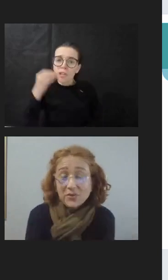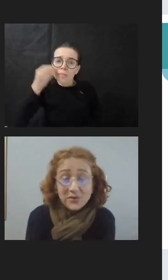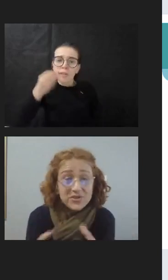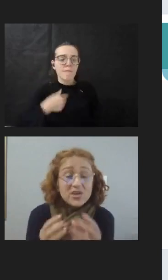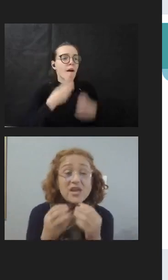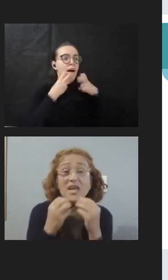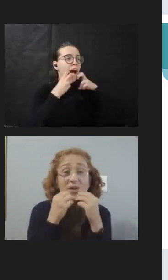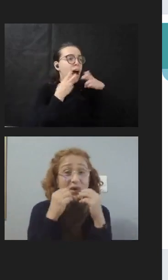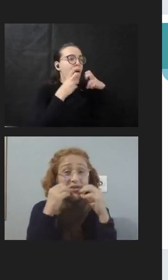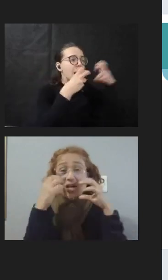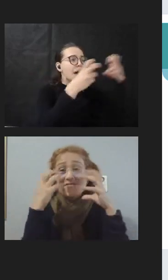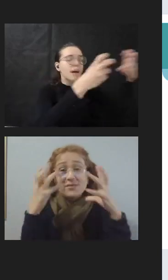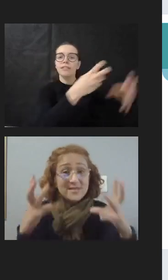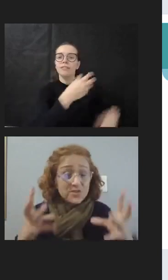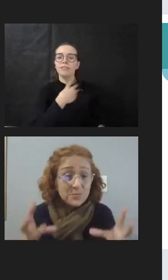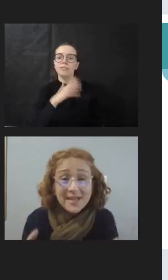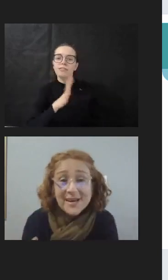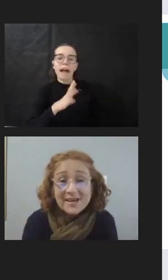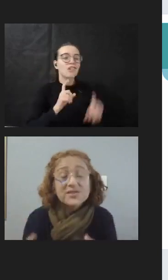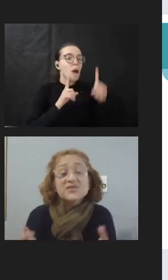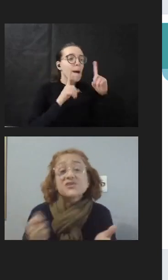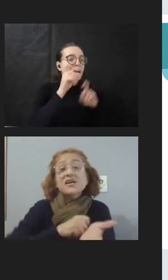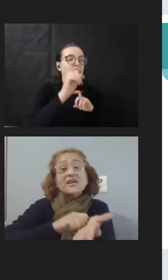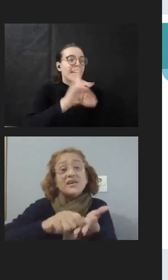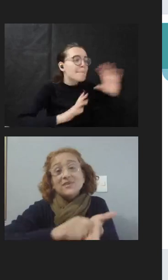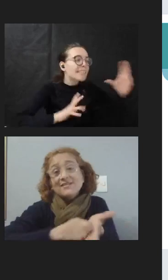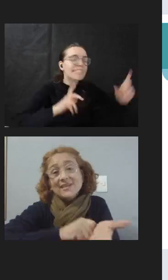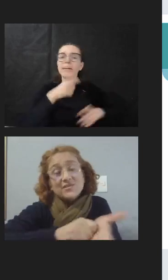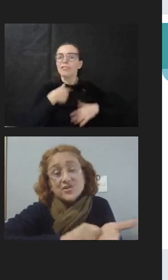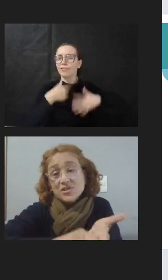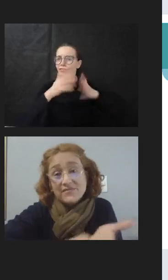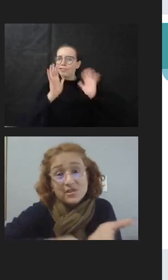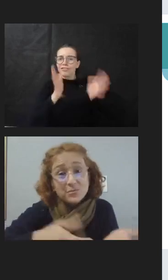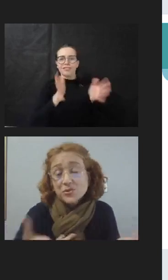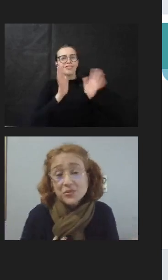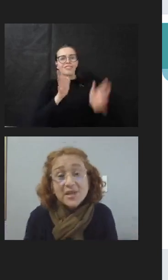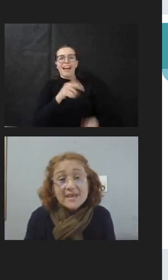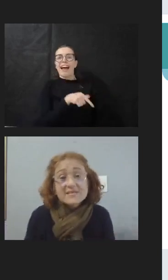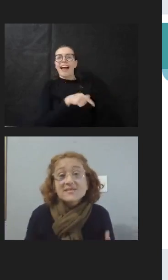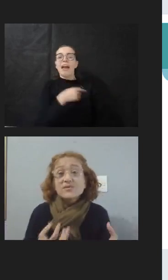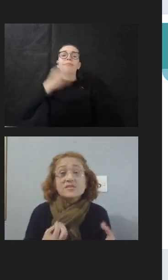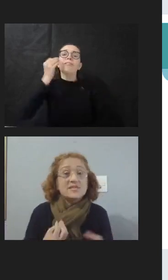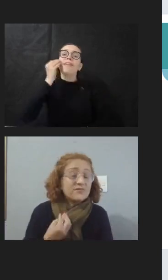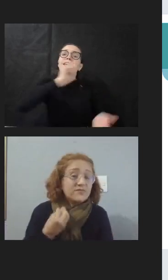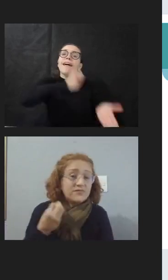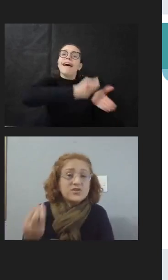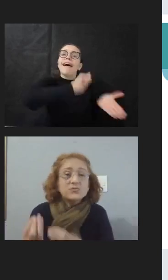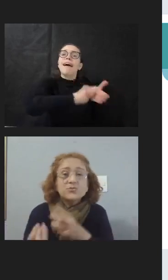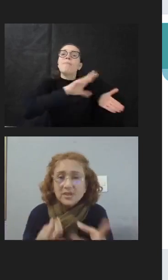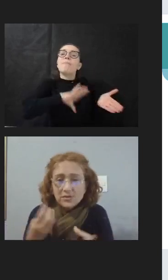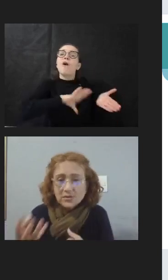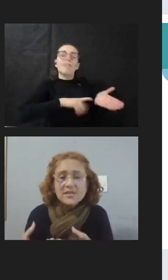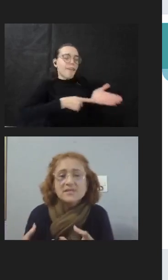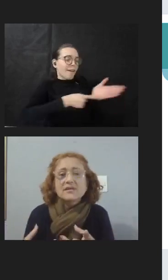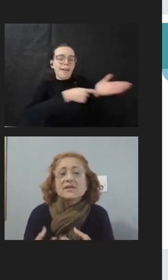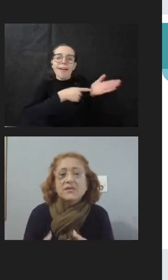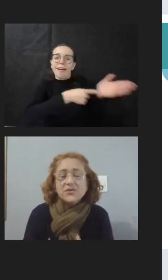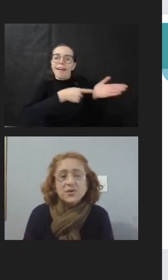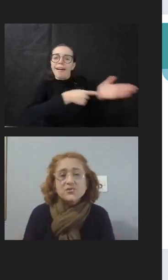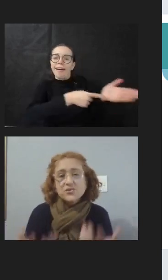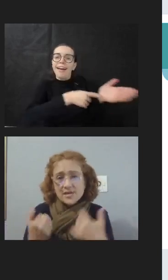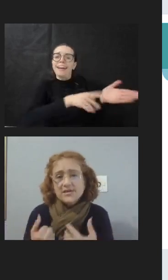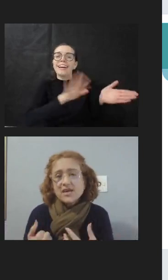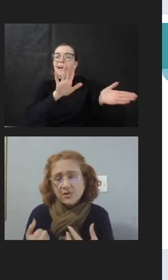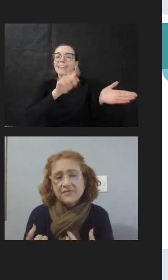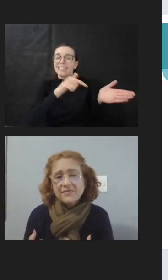minha voz, eu articulava mais as palavras, eu tentava escrever no português. Então, assim, eu fiz muita coisa que